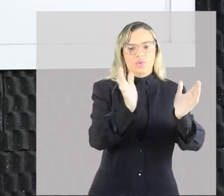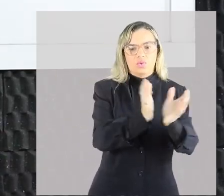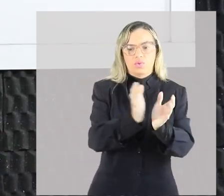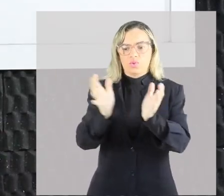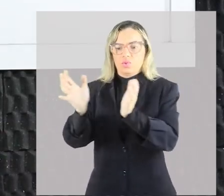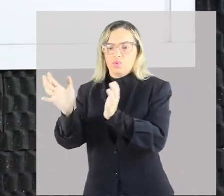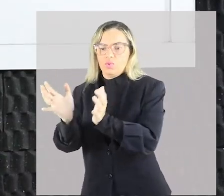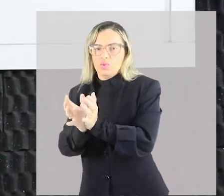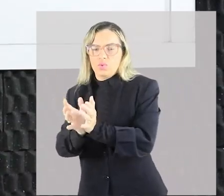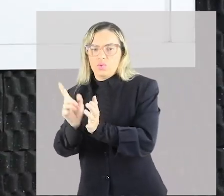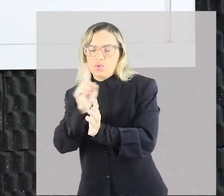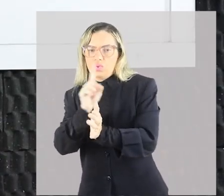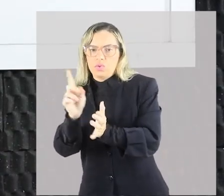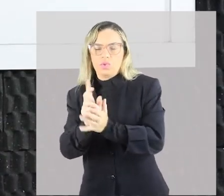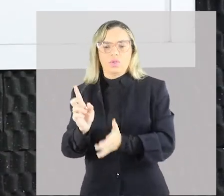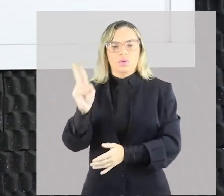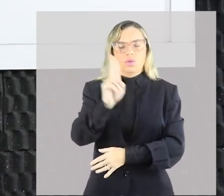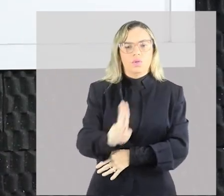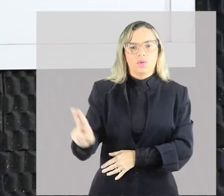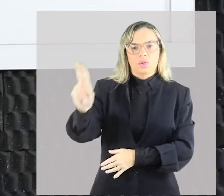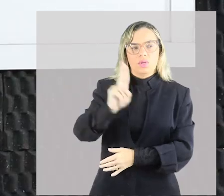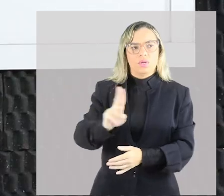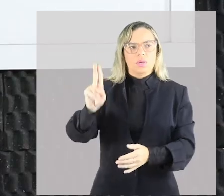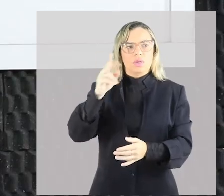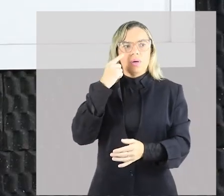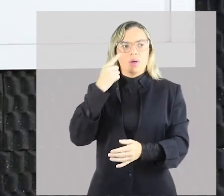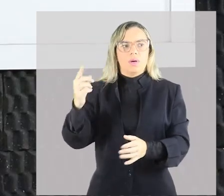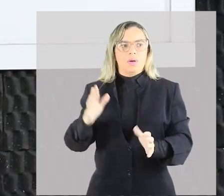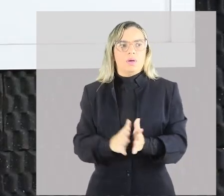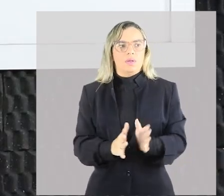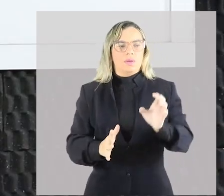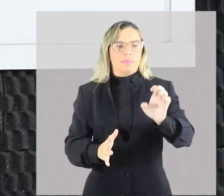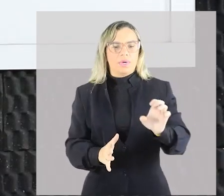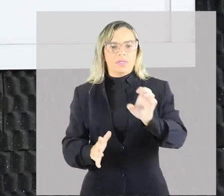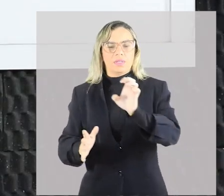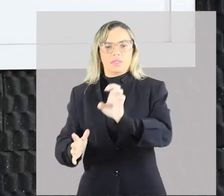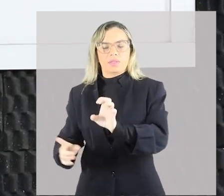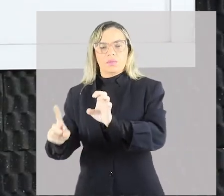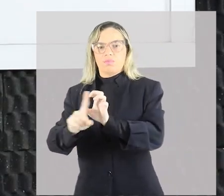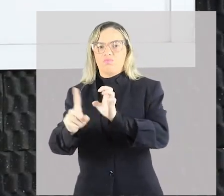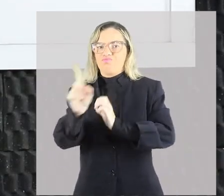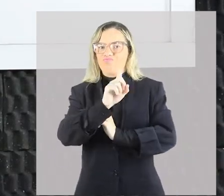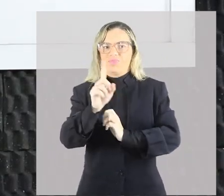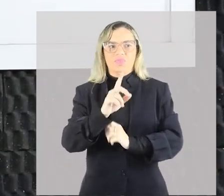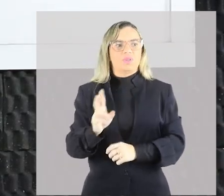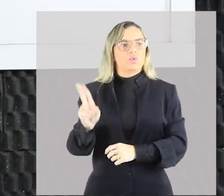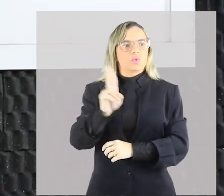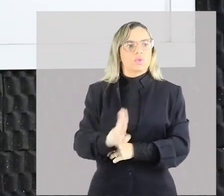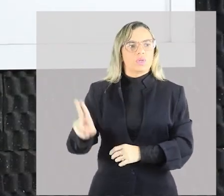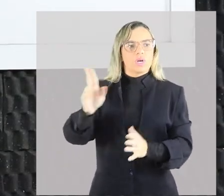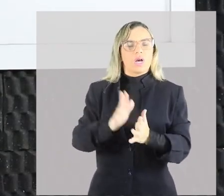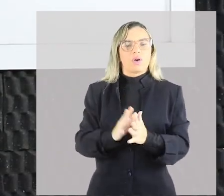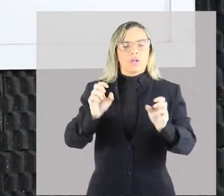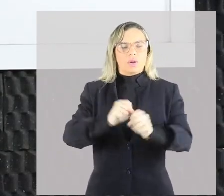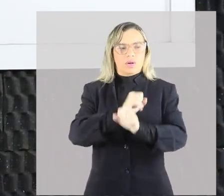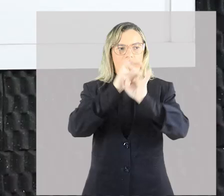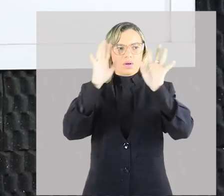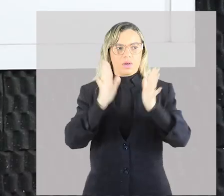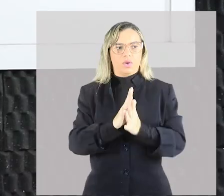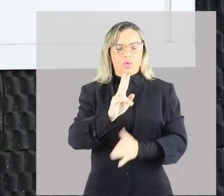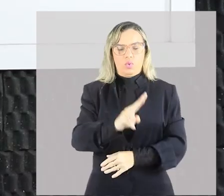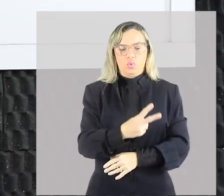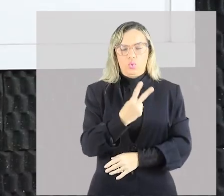conjunto, eu não uso relação de pertence e não pertence. Deixei bem claro. Agora, veja só, quando eu coloco assim o